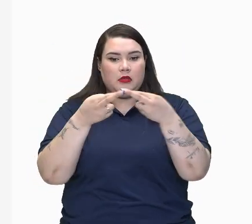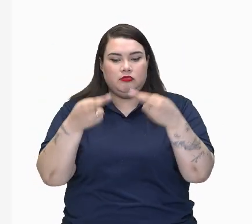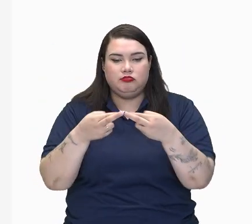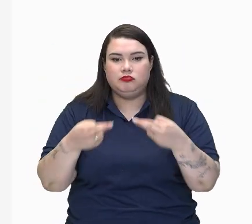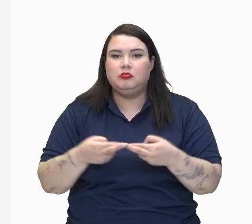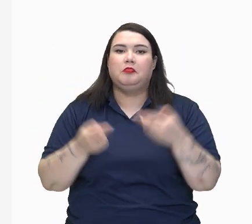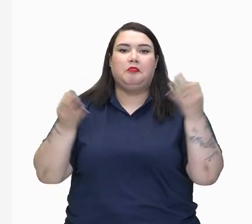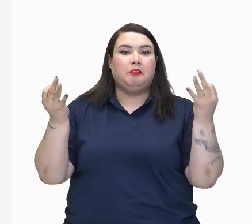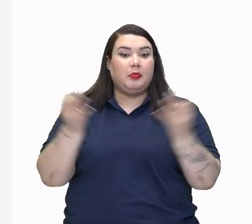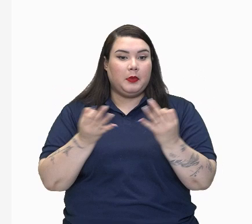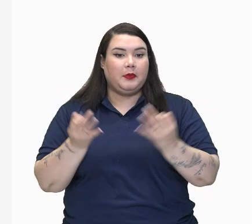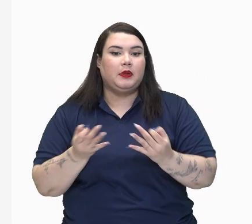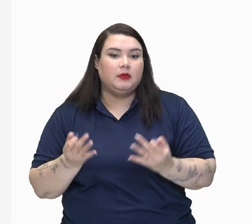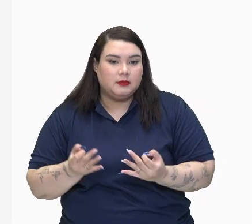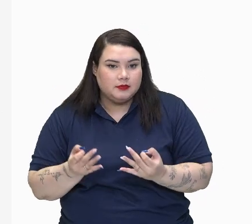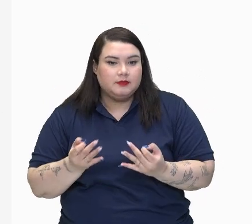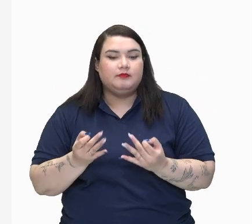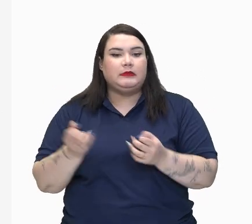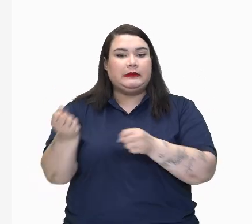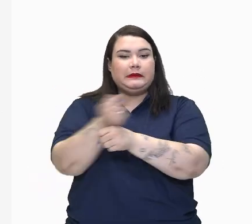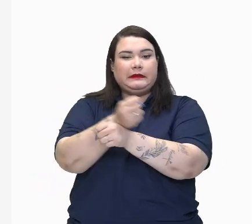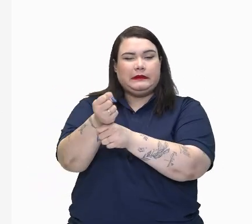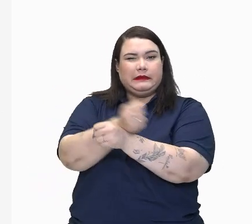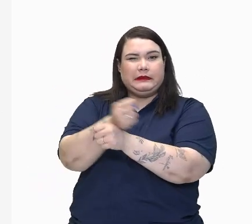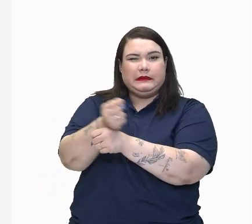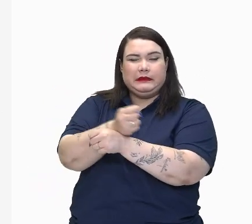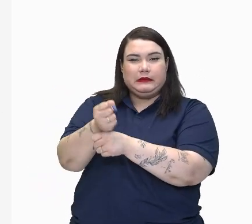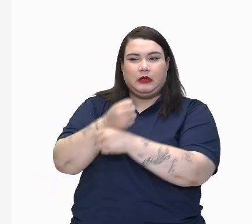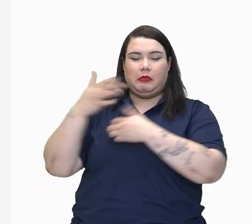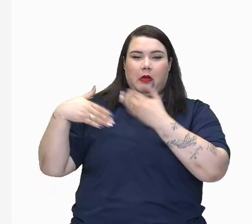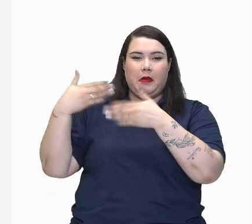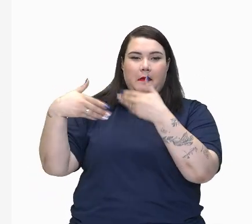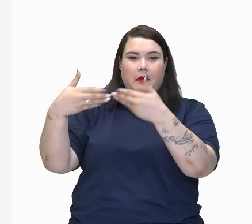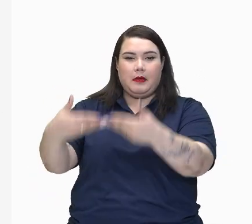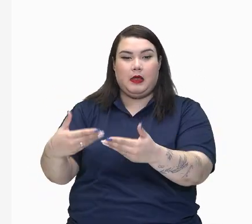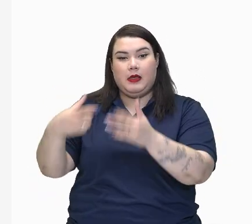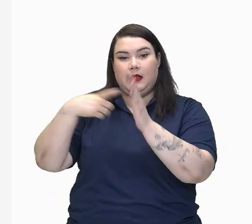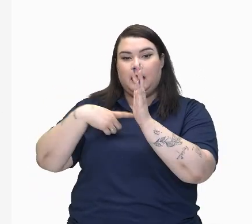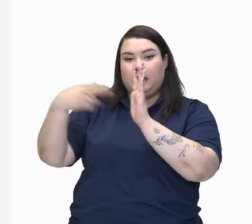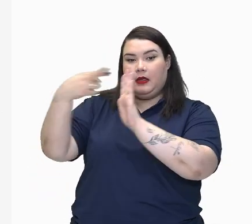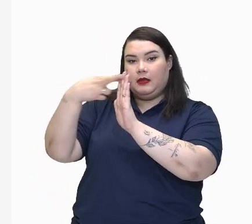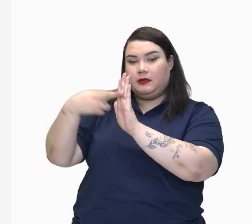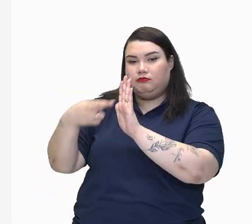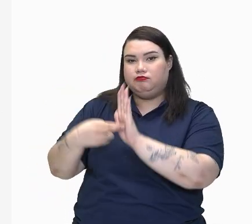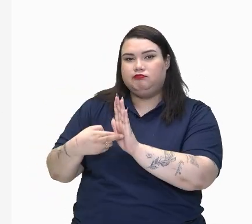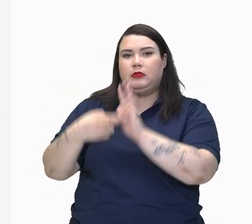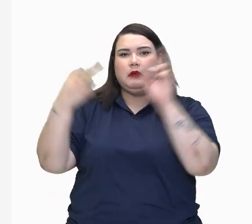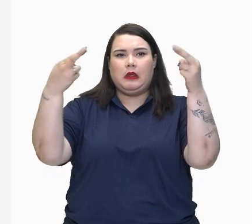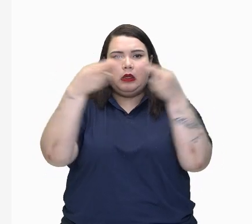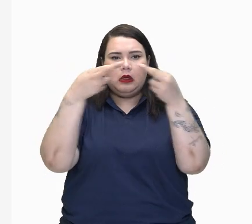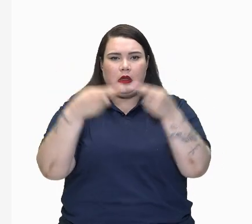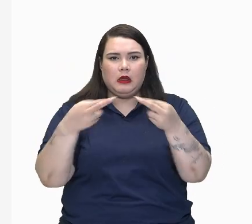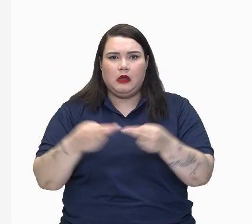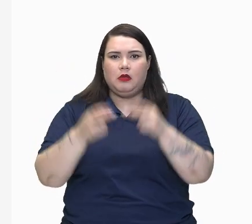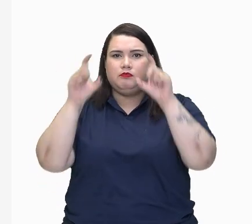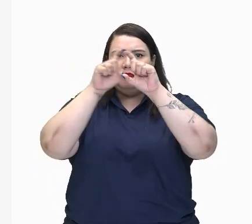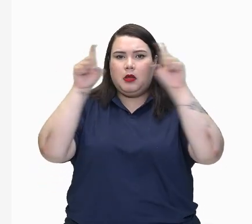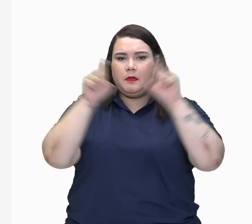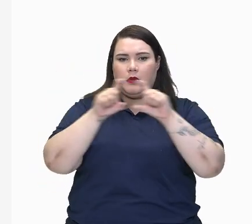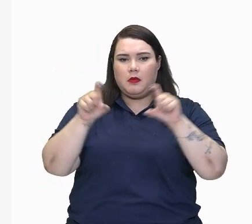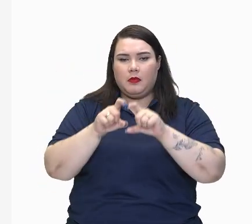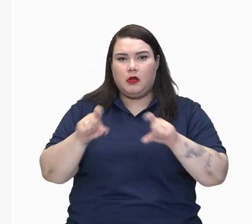com consoantes de apoio. Vai por 50 anos que lhes dei a norma, reduzi sem danos